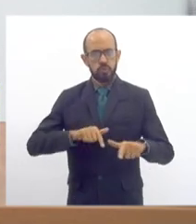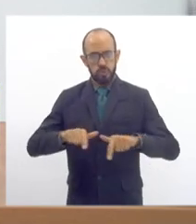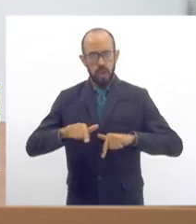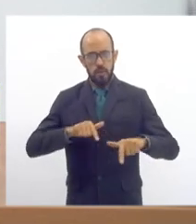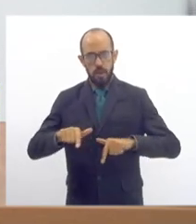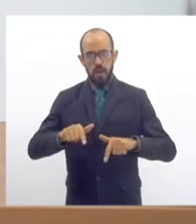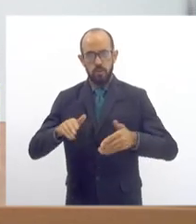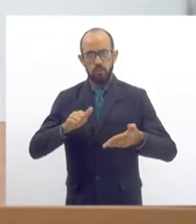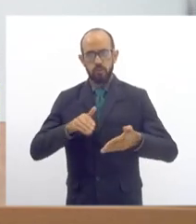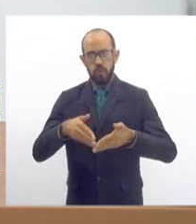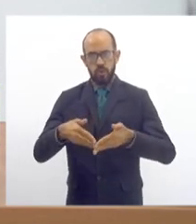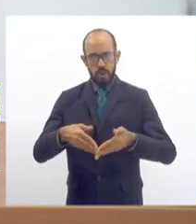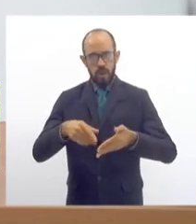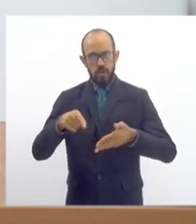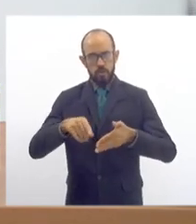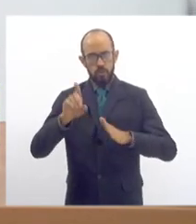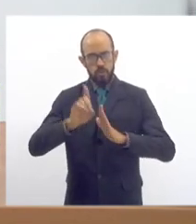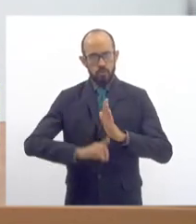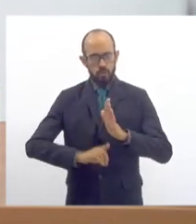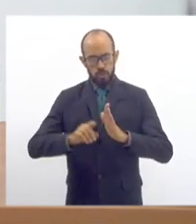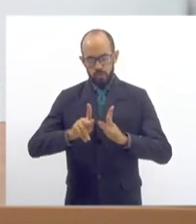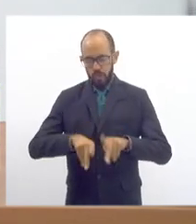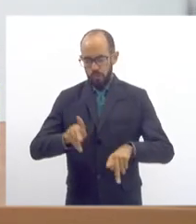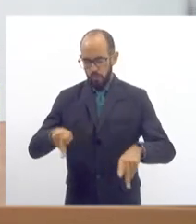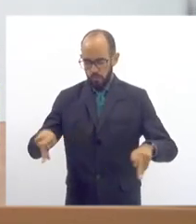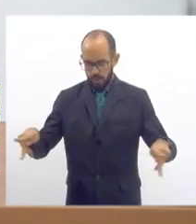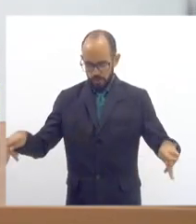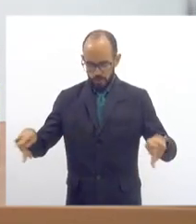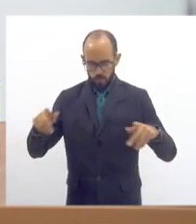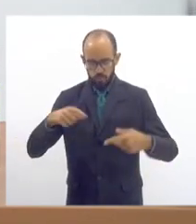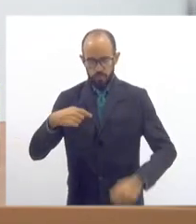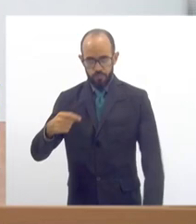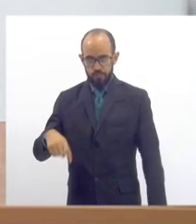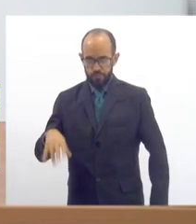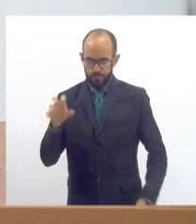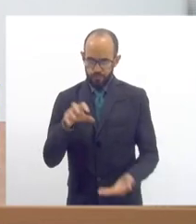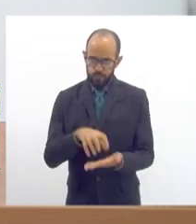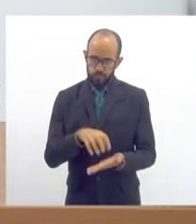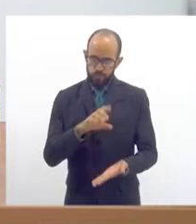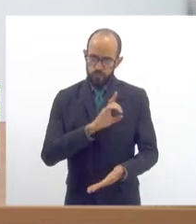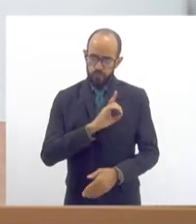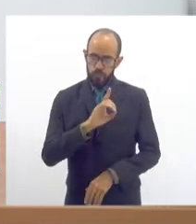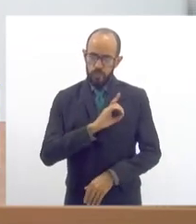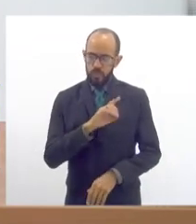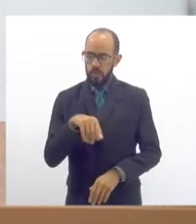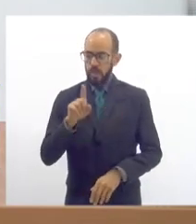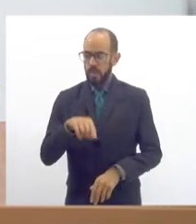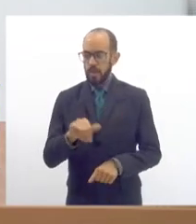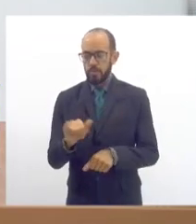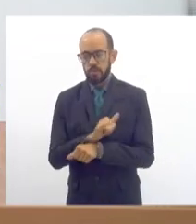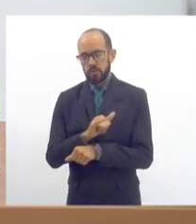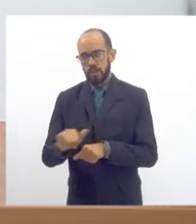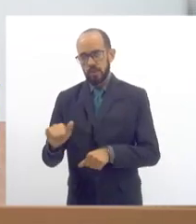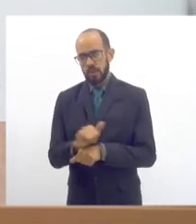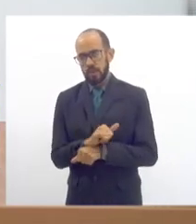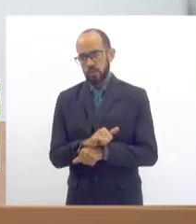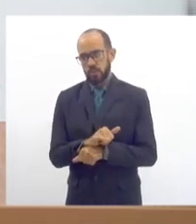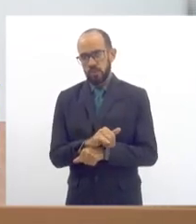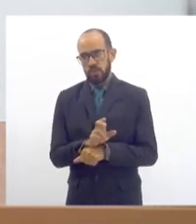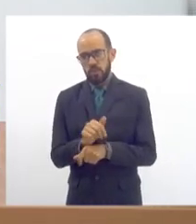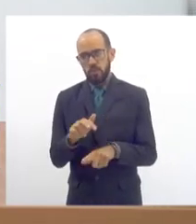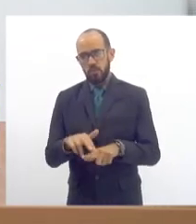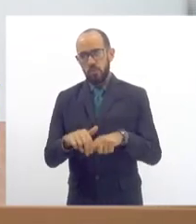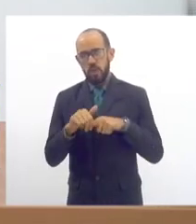consequentemente, em direitos à população. O DETRAN é um órgão estratégico para o Estado do Rio de Janeiro, seja em função da